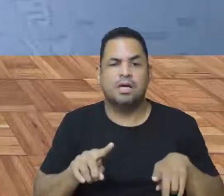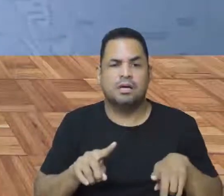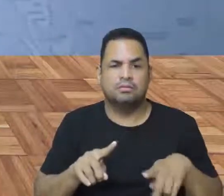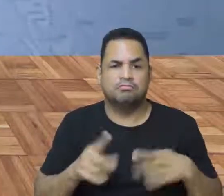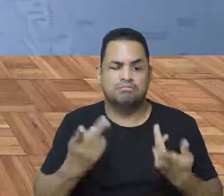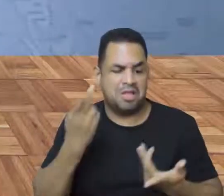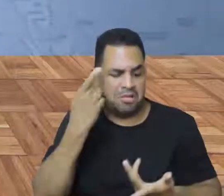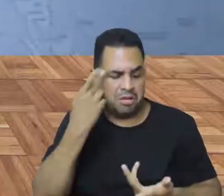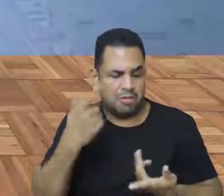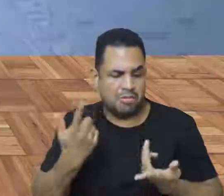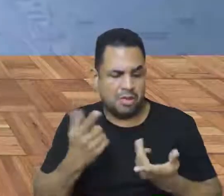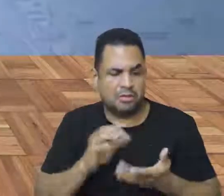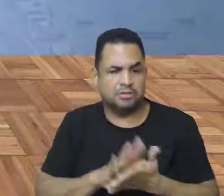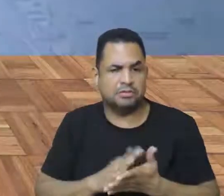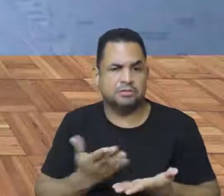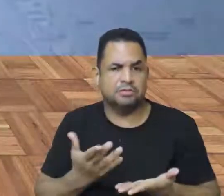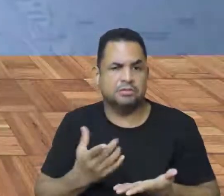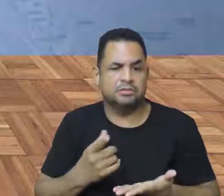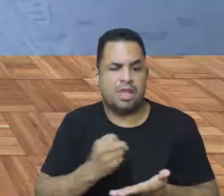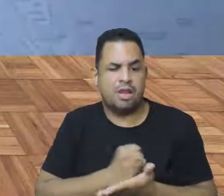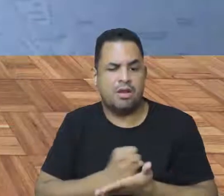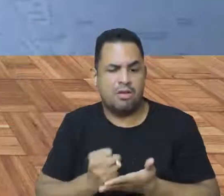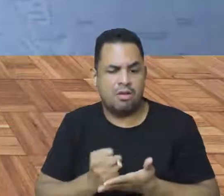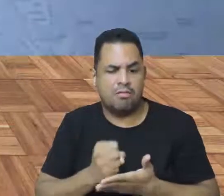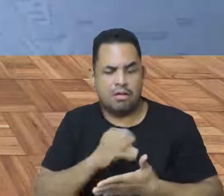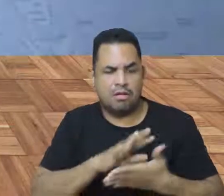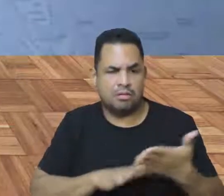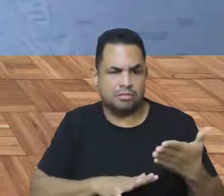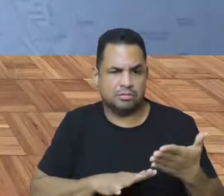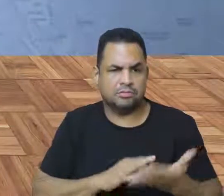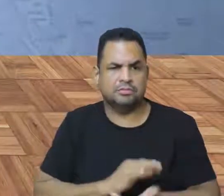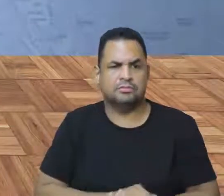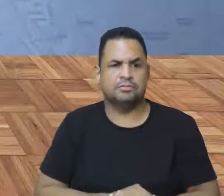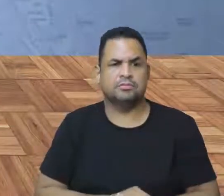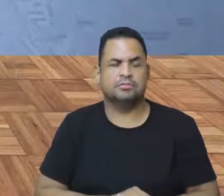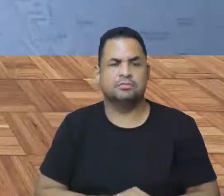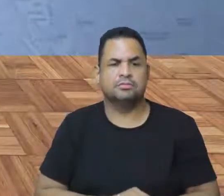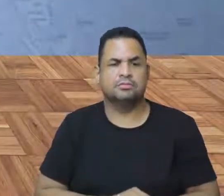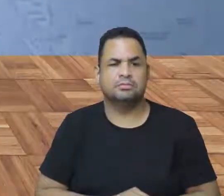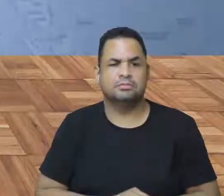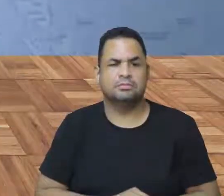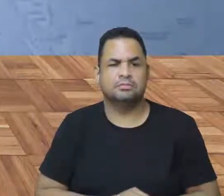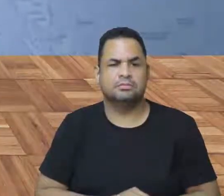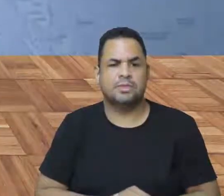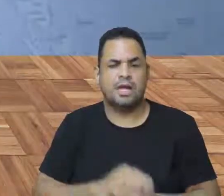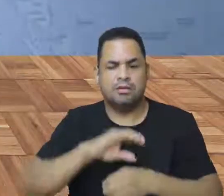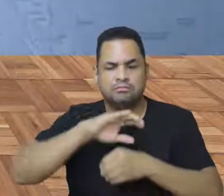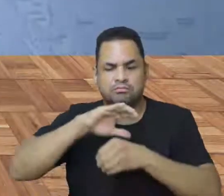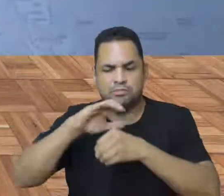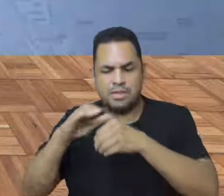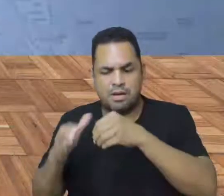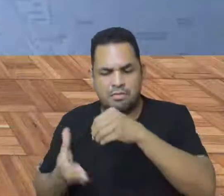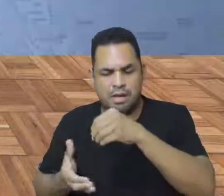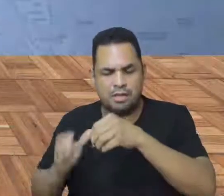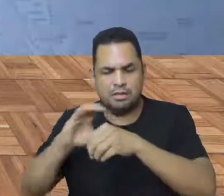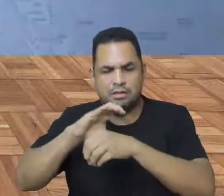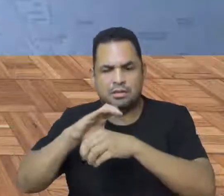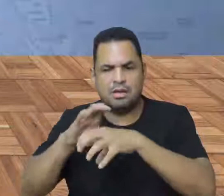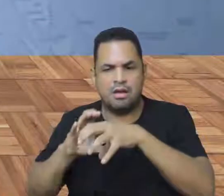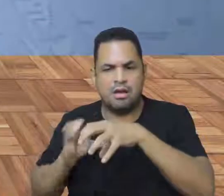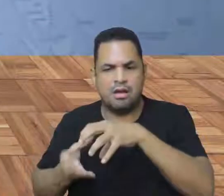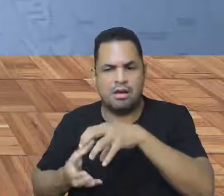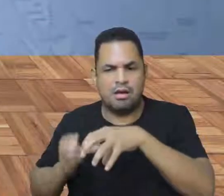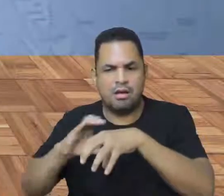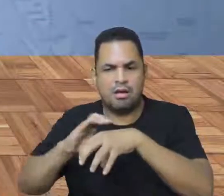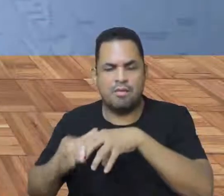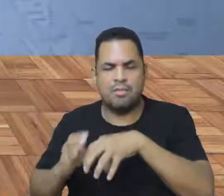você consegue anular uma questão se ela vier com a palavra aquecimento global. Camada de ozônio. Onde é que está